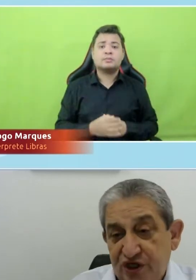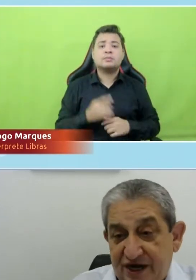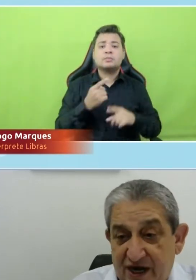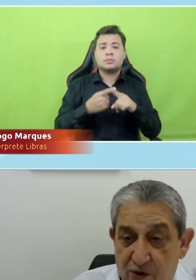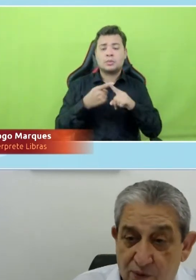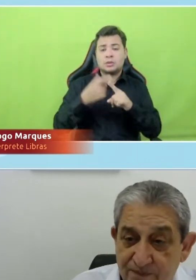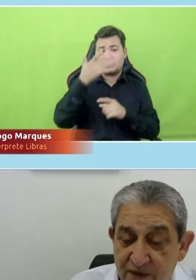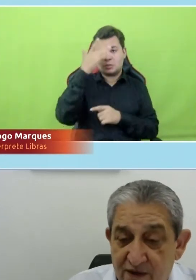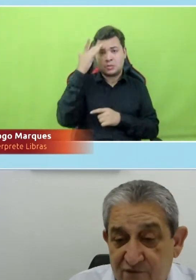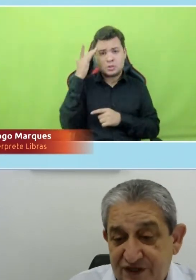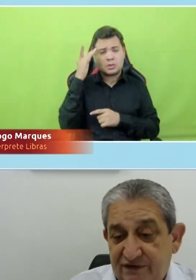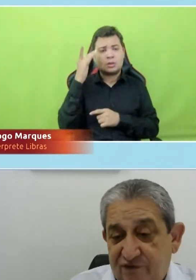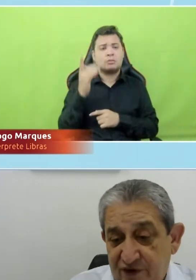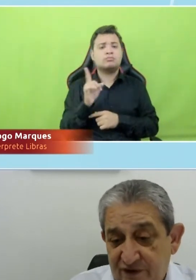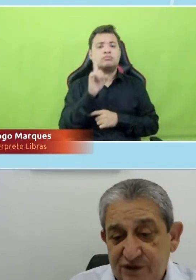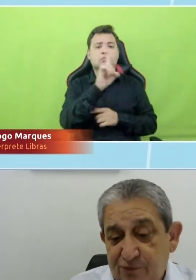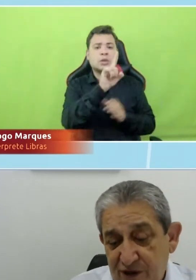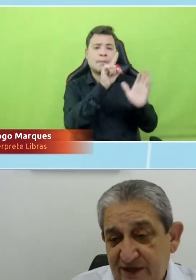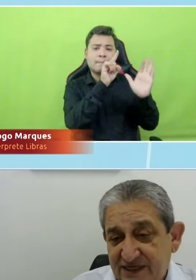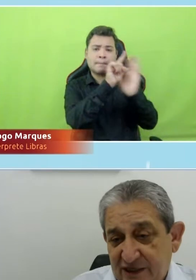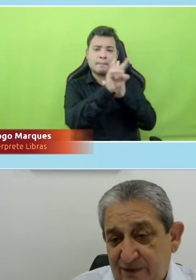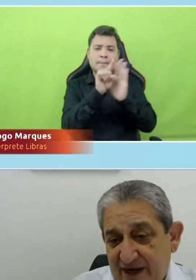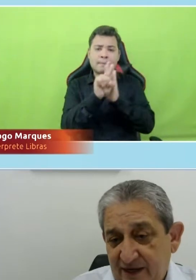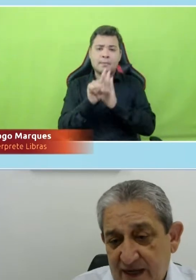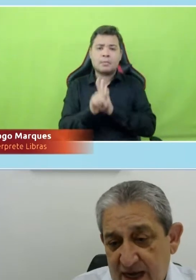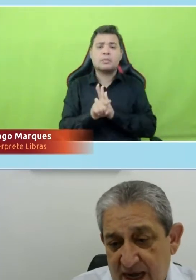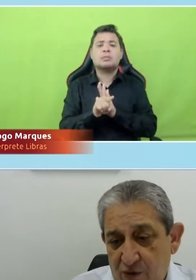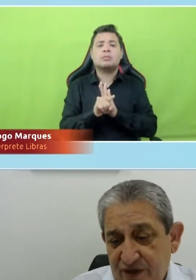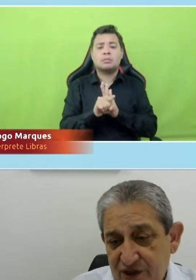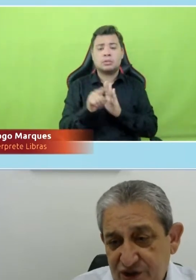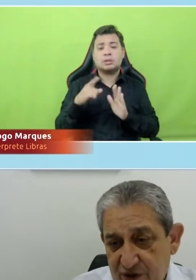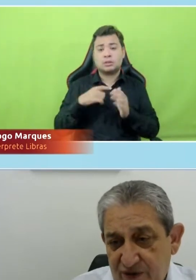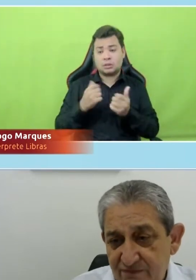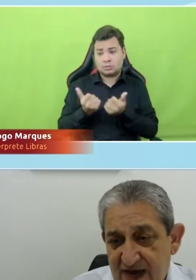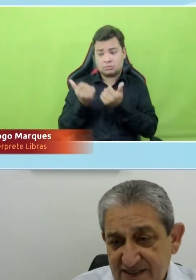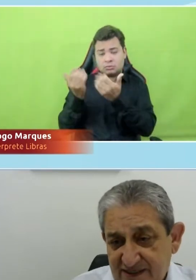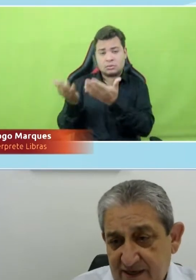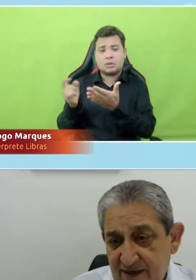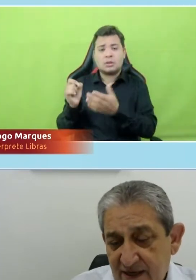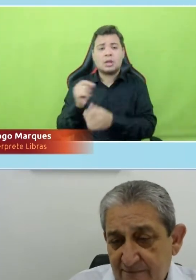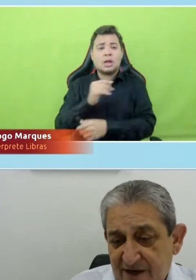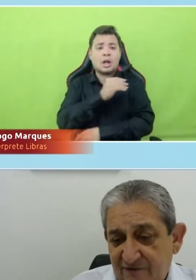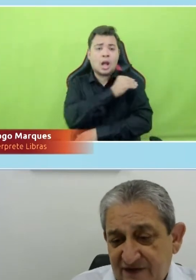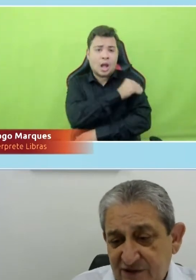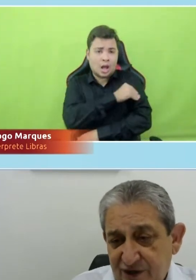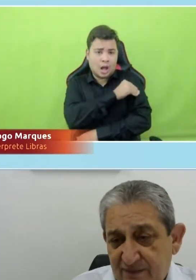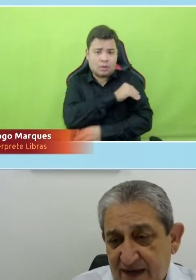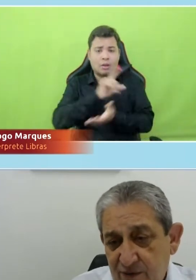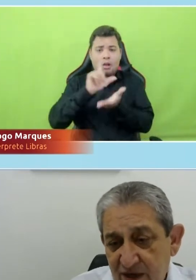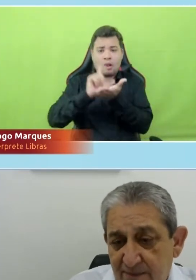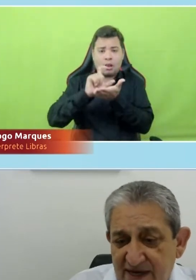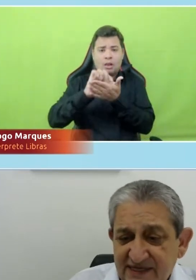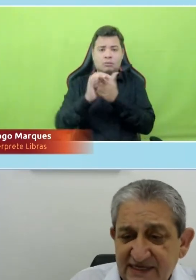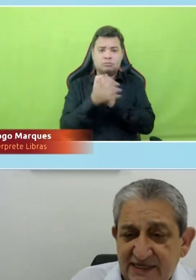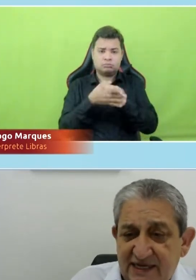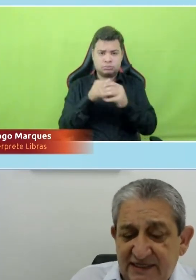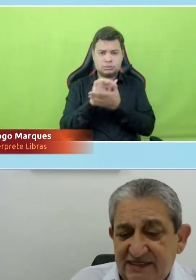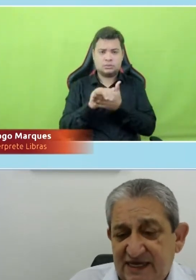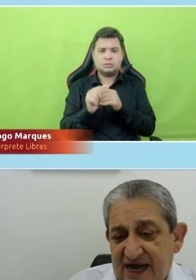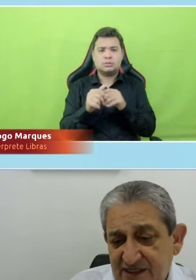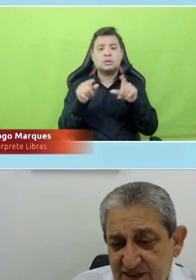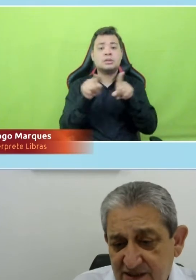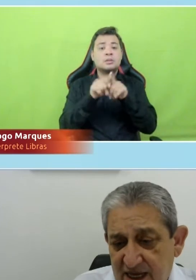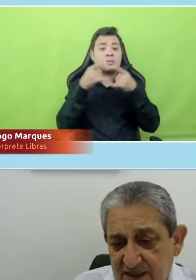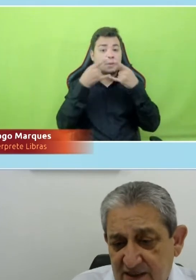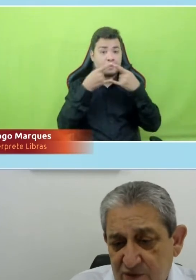no geral, foi disponibilizado para ele álcool em gel e máscara para ele fazer o trabalho. Mas nas